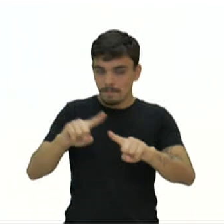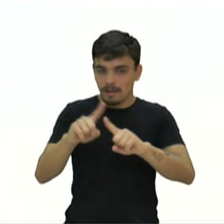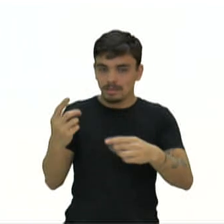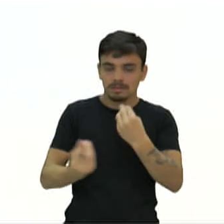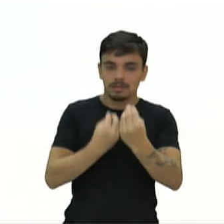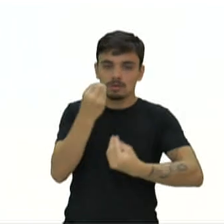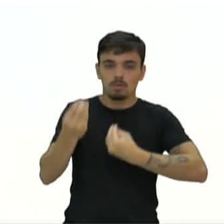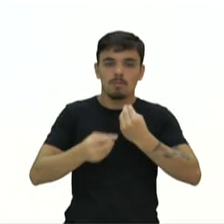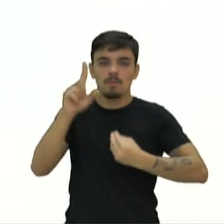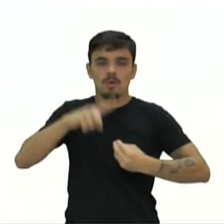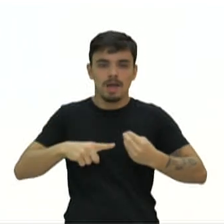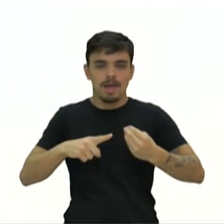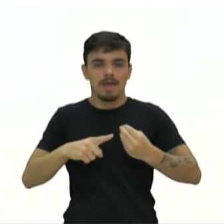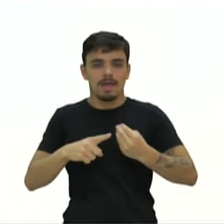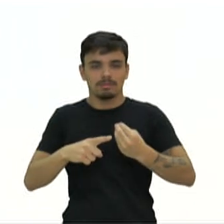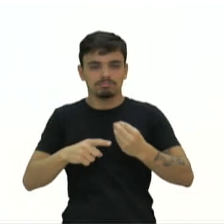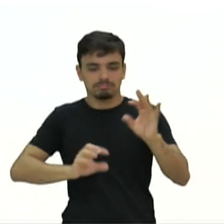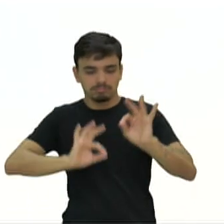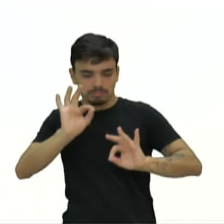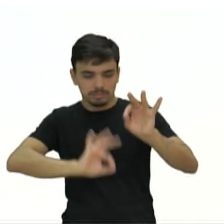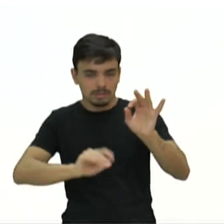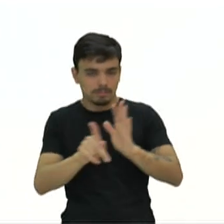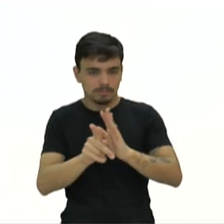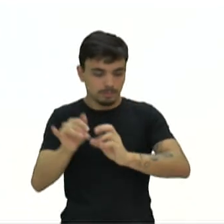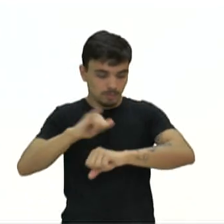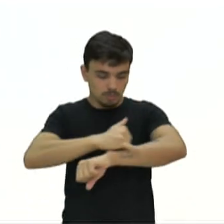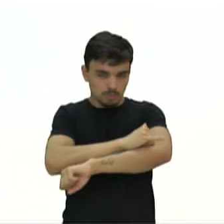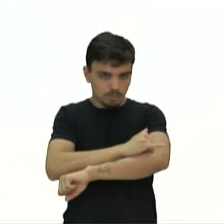de deposição de gordura no corpo da mulher.